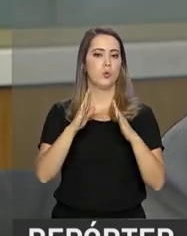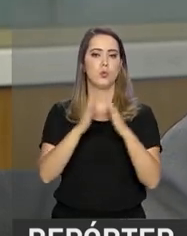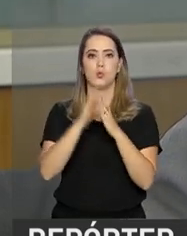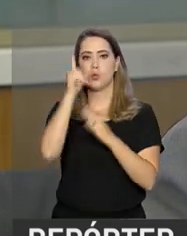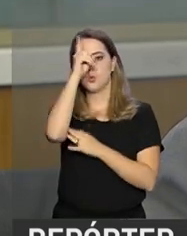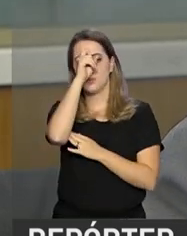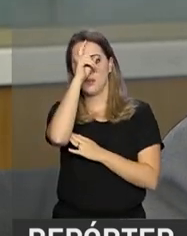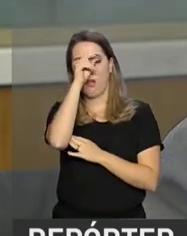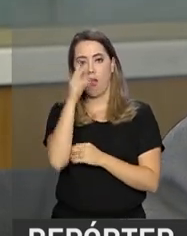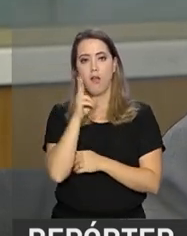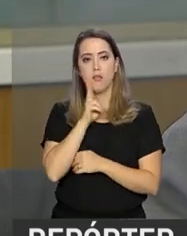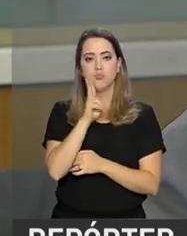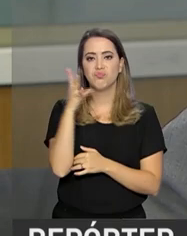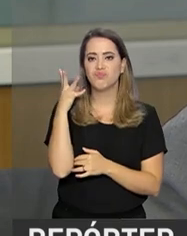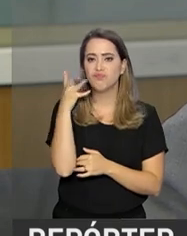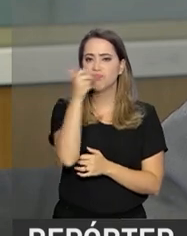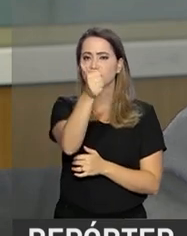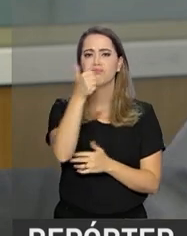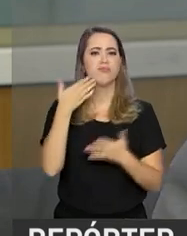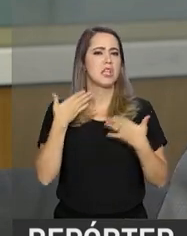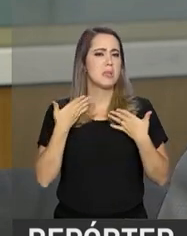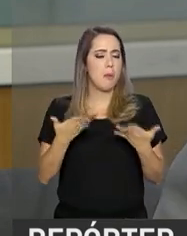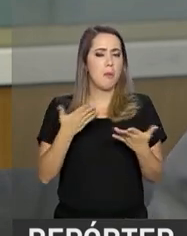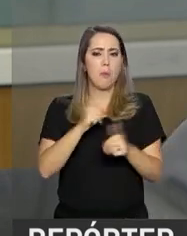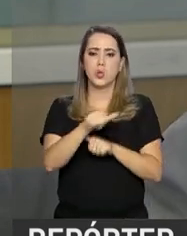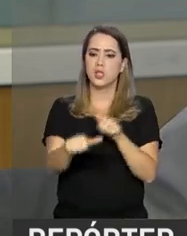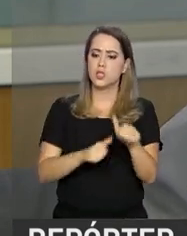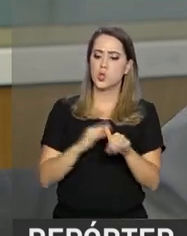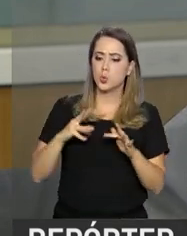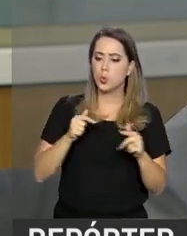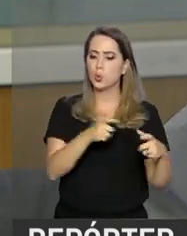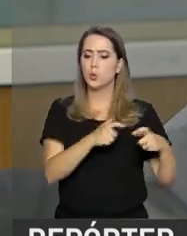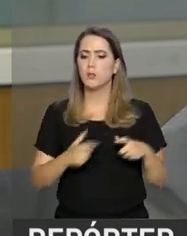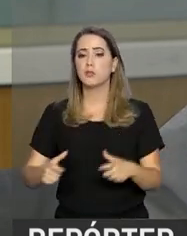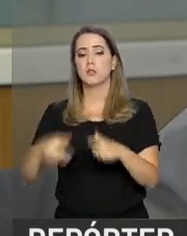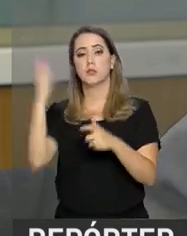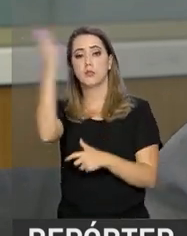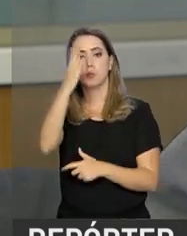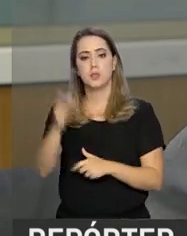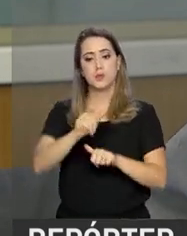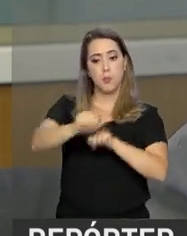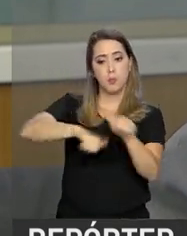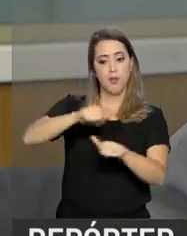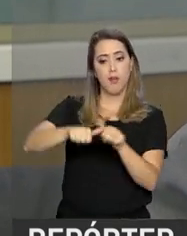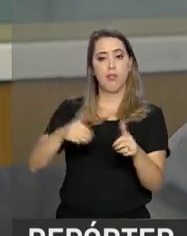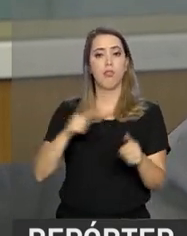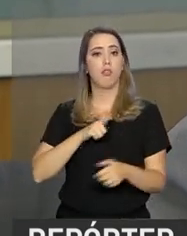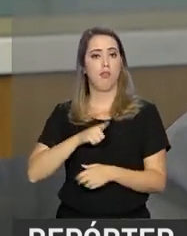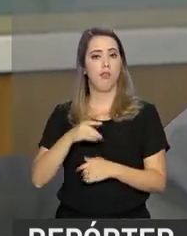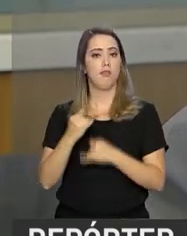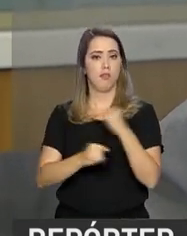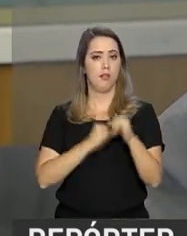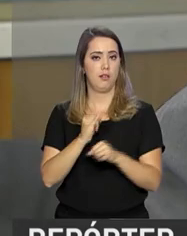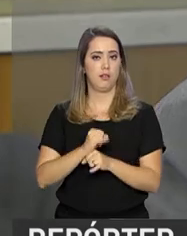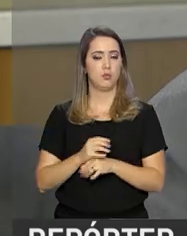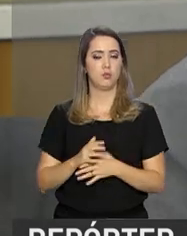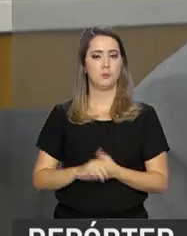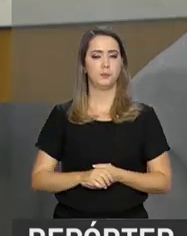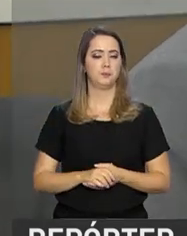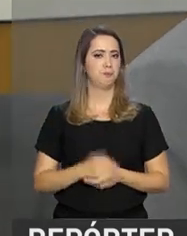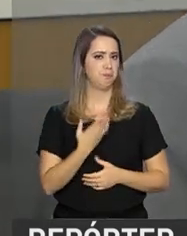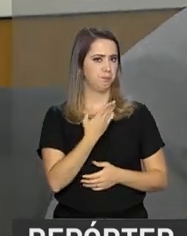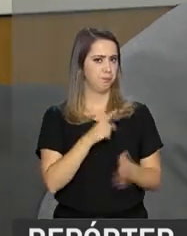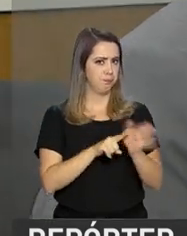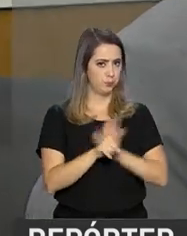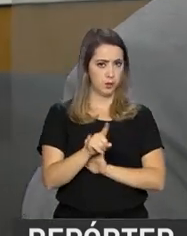brasil vejam que extraordinário vejam que mudança e que isso vai trazer para tantos brasileiros e ministro para que haja condições para